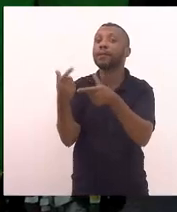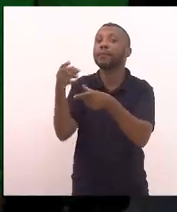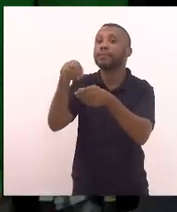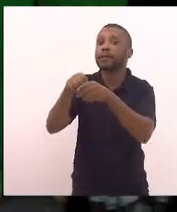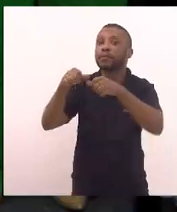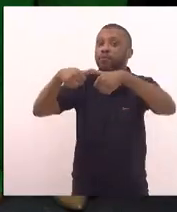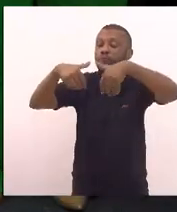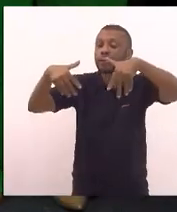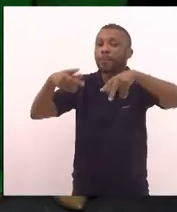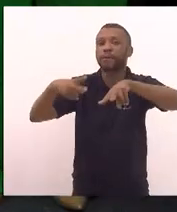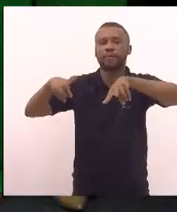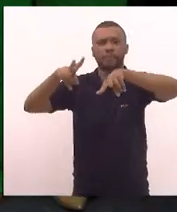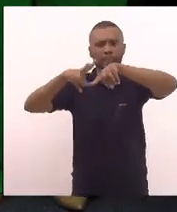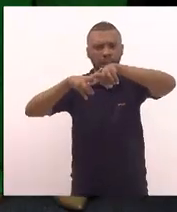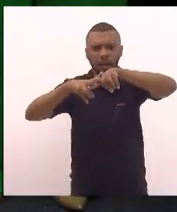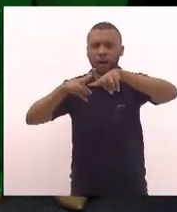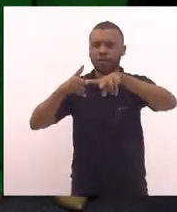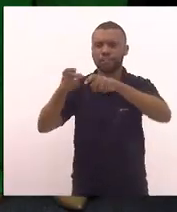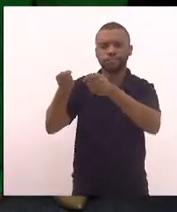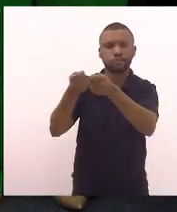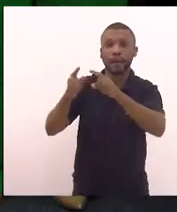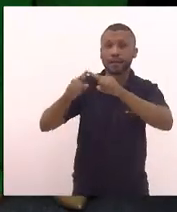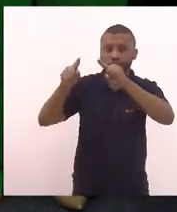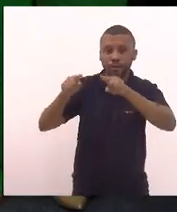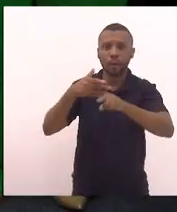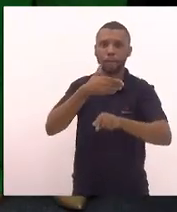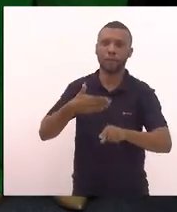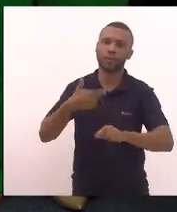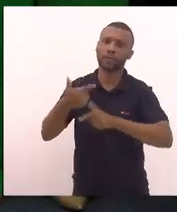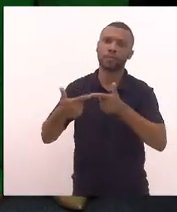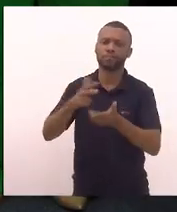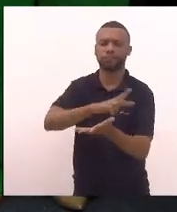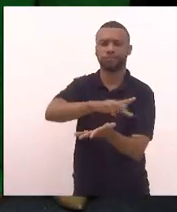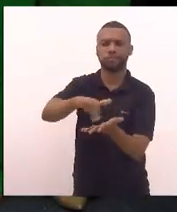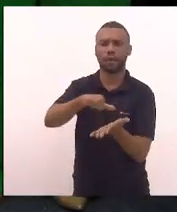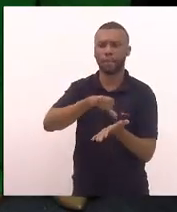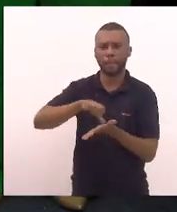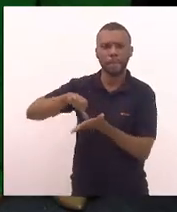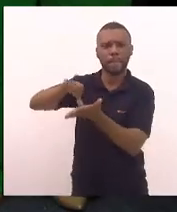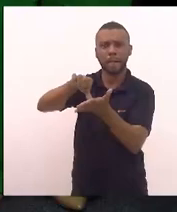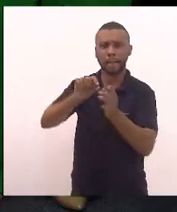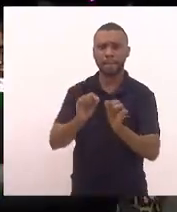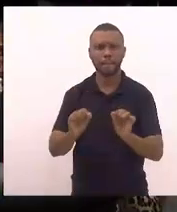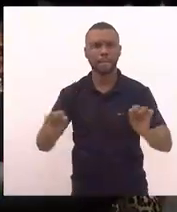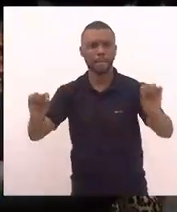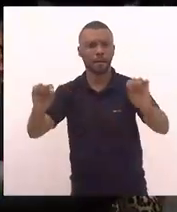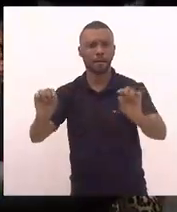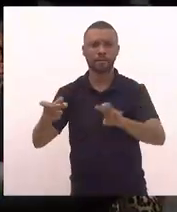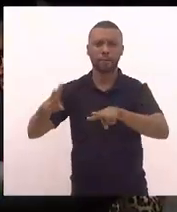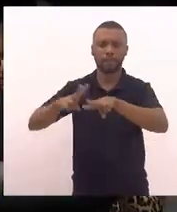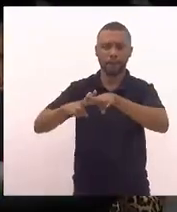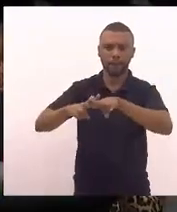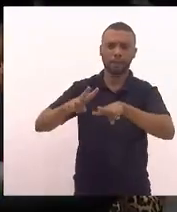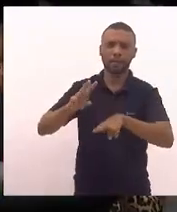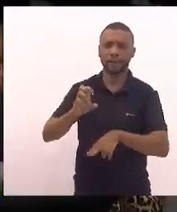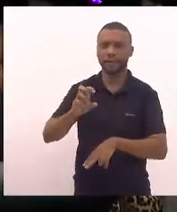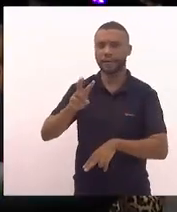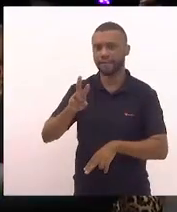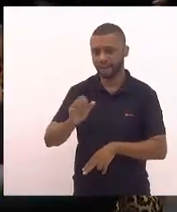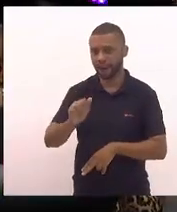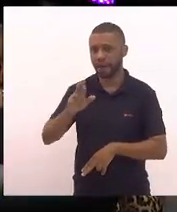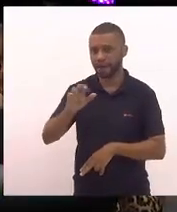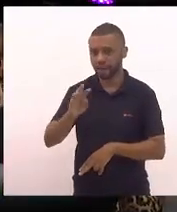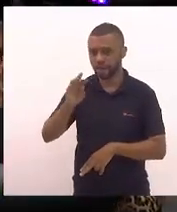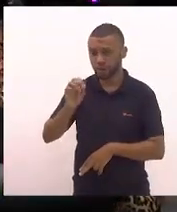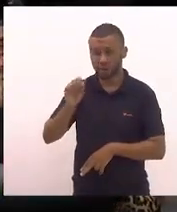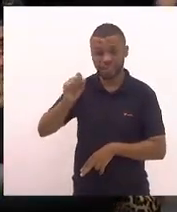sistema penitenciário, a servidora trabalhou em diversas unidades prisionais. No presídio Evaristo de Moraes, em